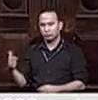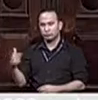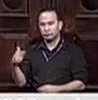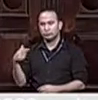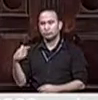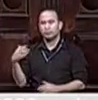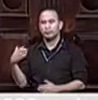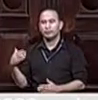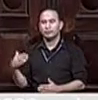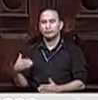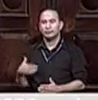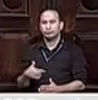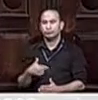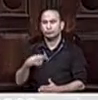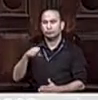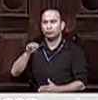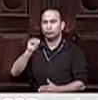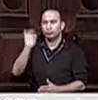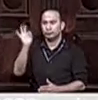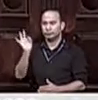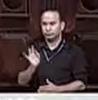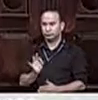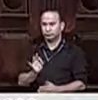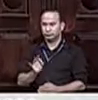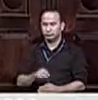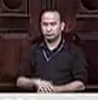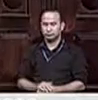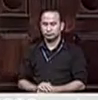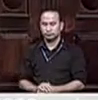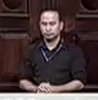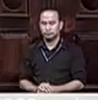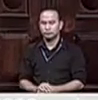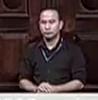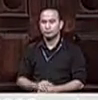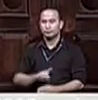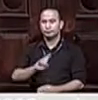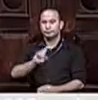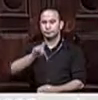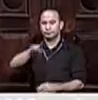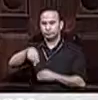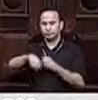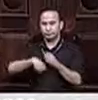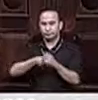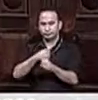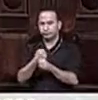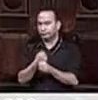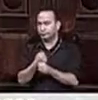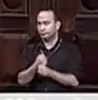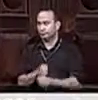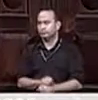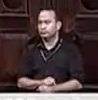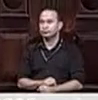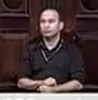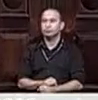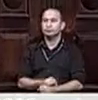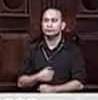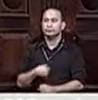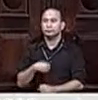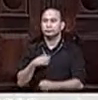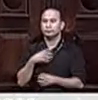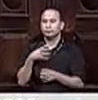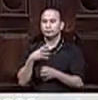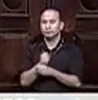para 28% a partir do ano que vem. E a contribuição patronal